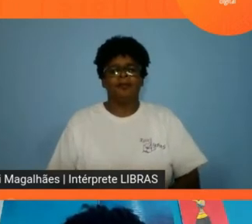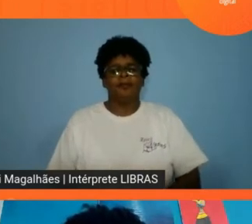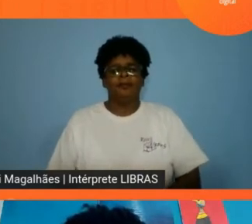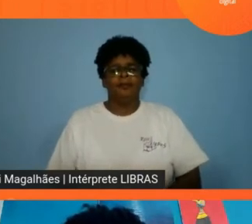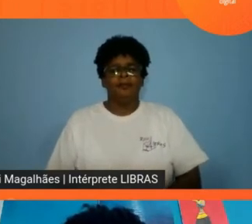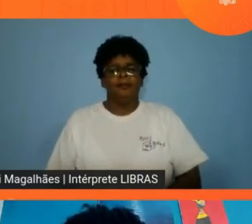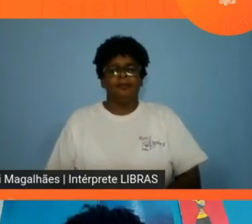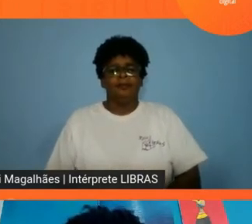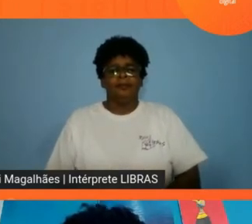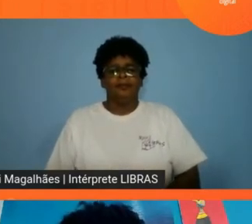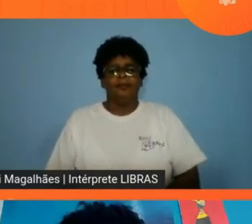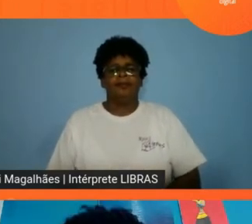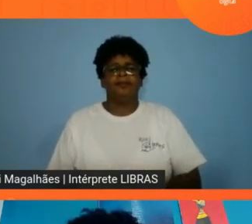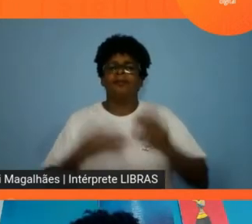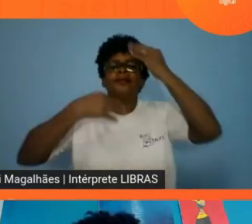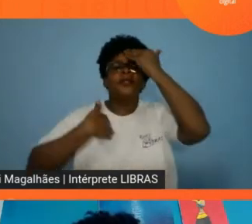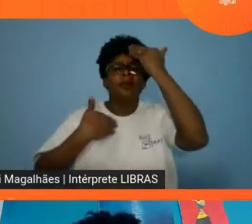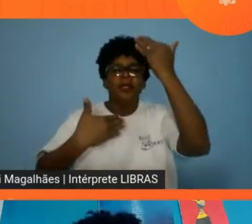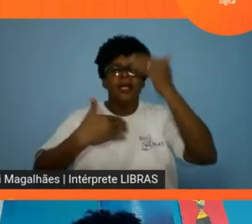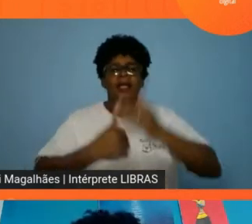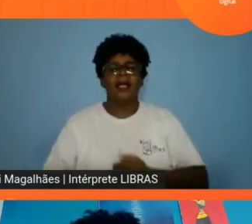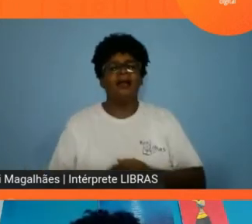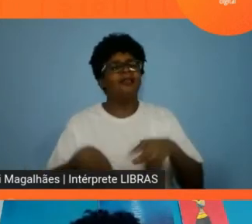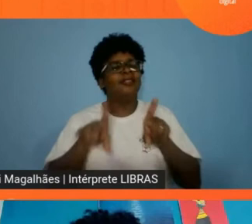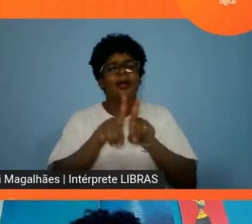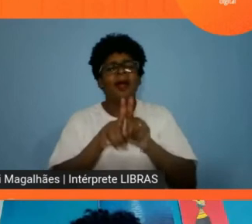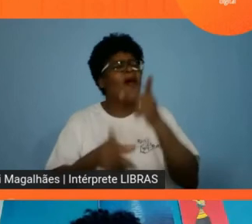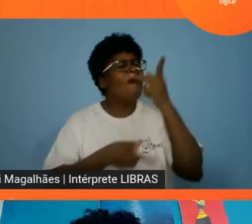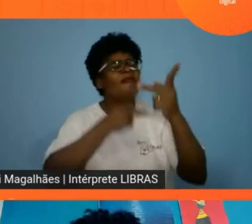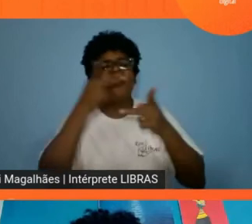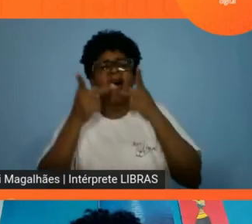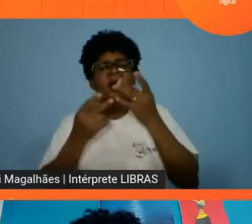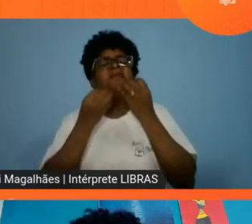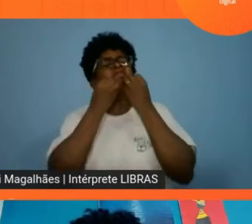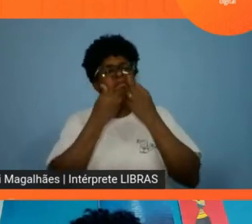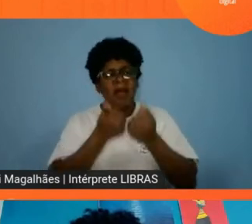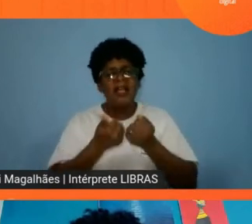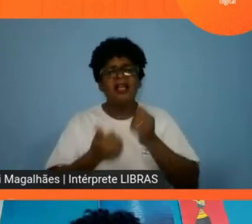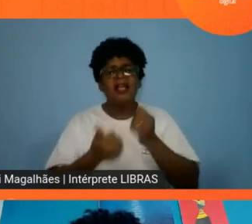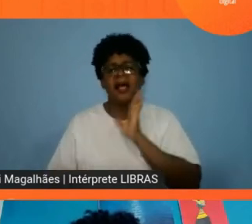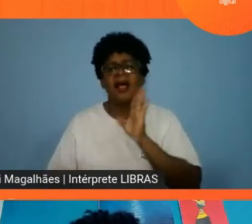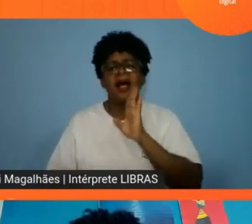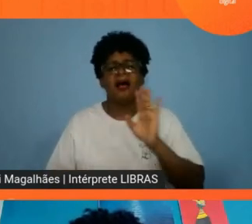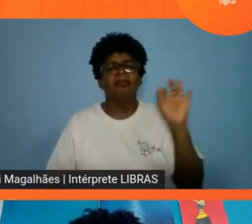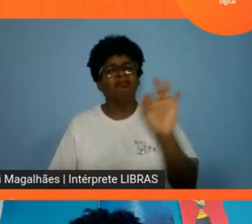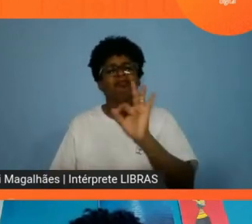Muito obrigada, Bárbara. E você falando tão belamente, assim, né, de uma forma